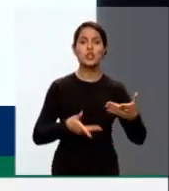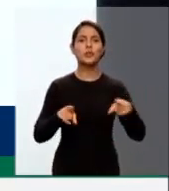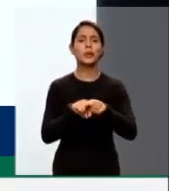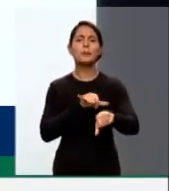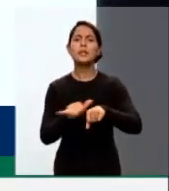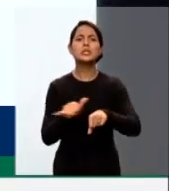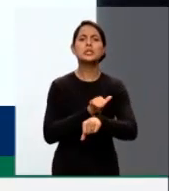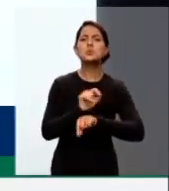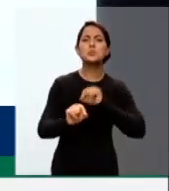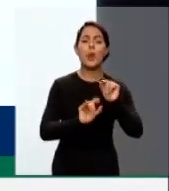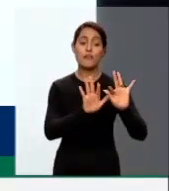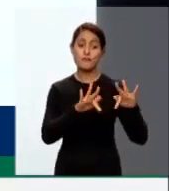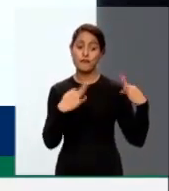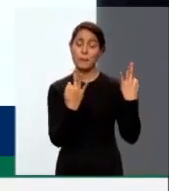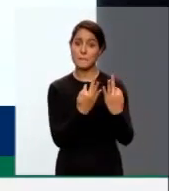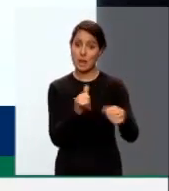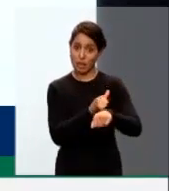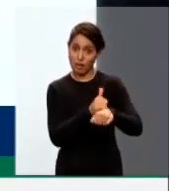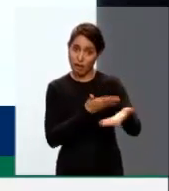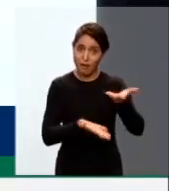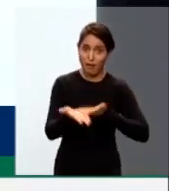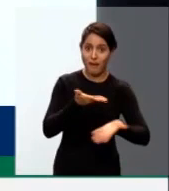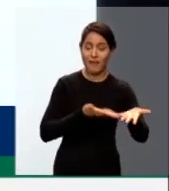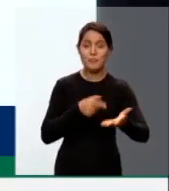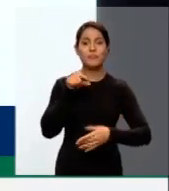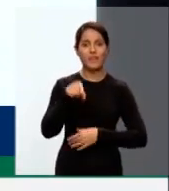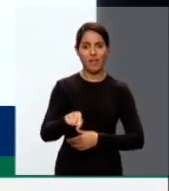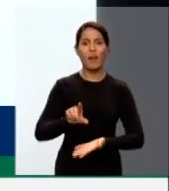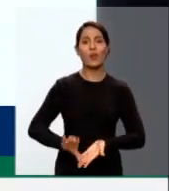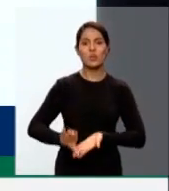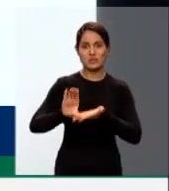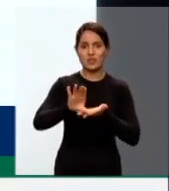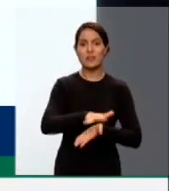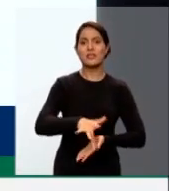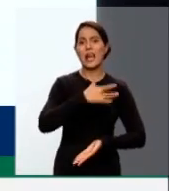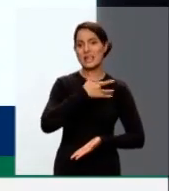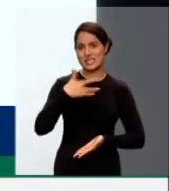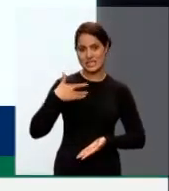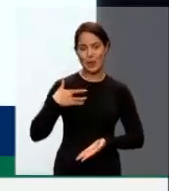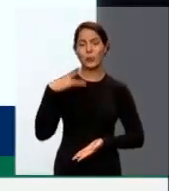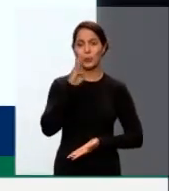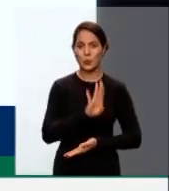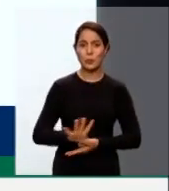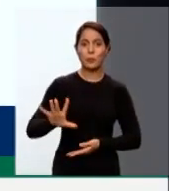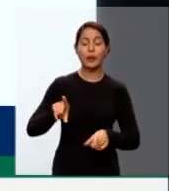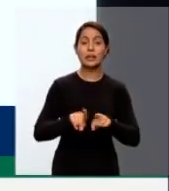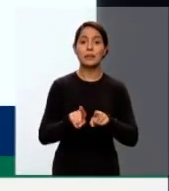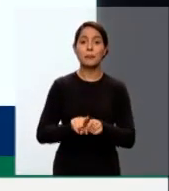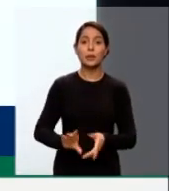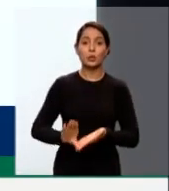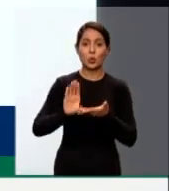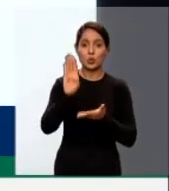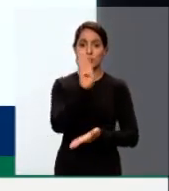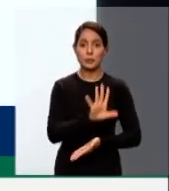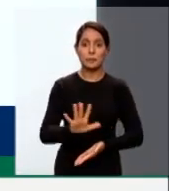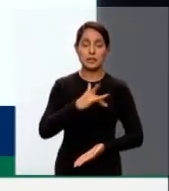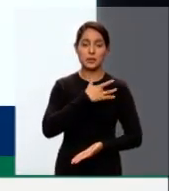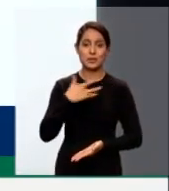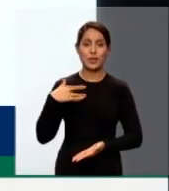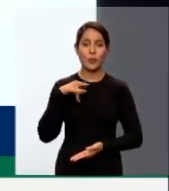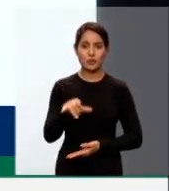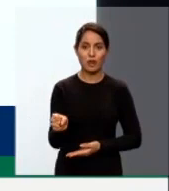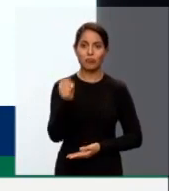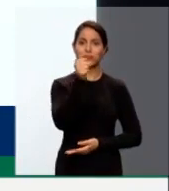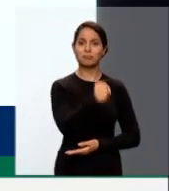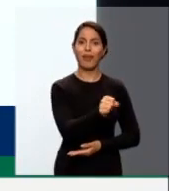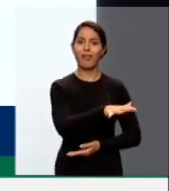de saúde da família. Ela é conselheira nacional de saúde e no Conselho Nacional de Saúde é titular na